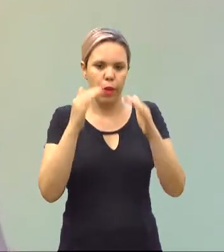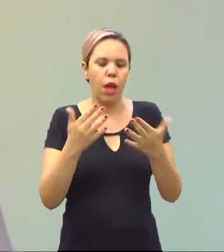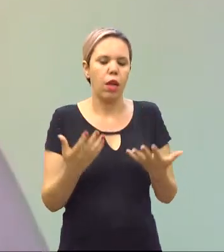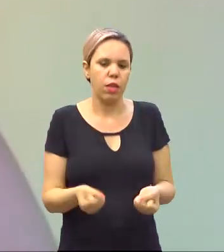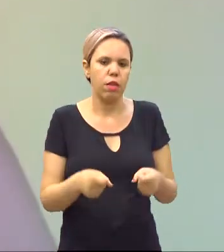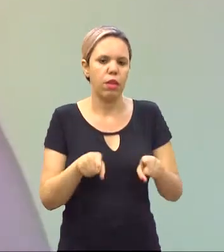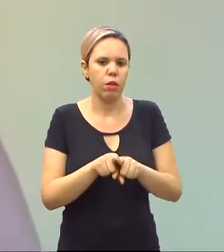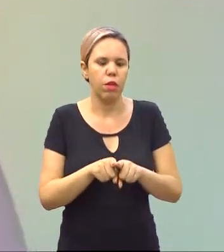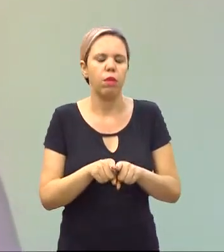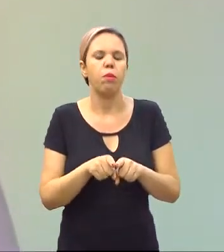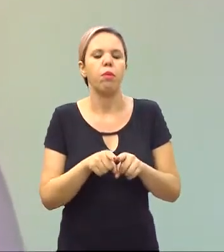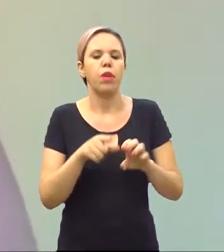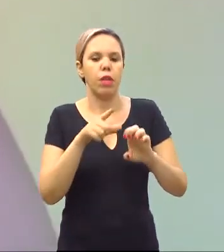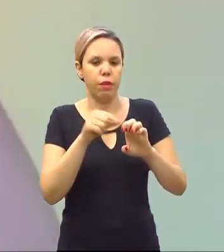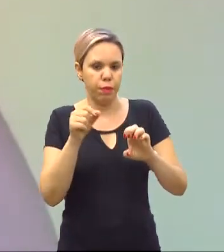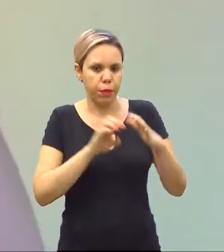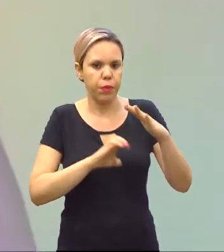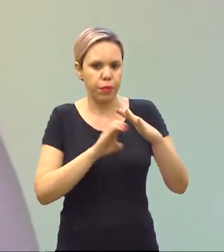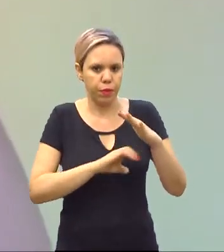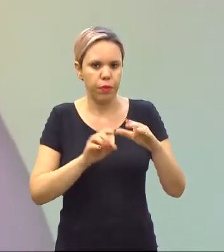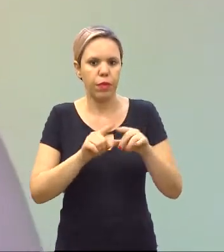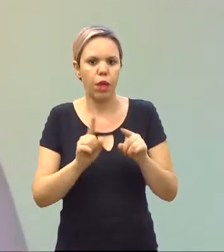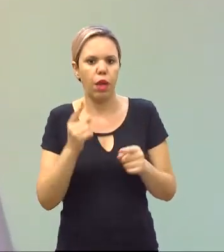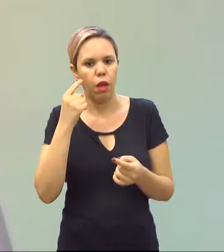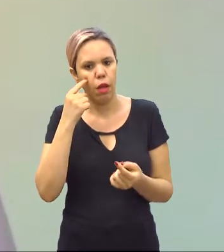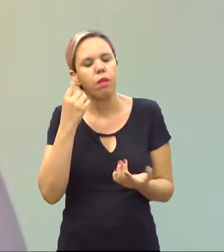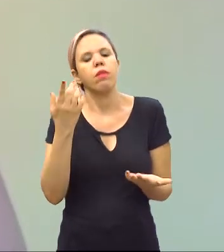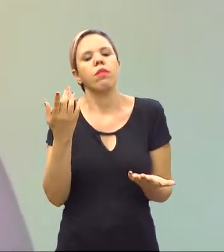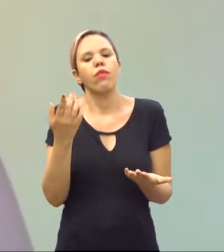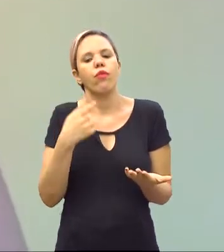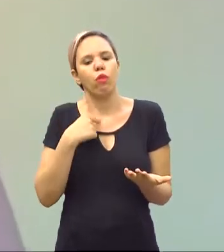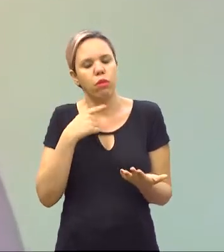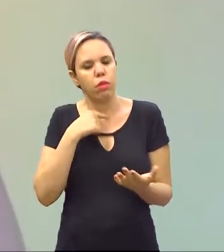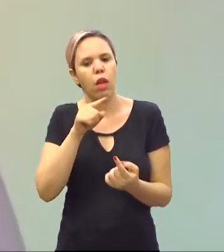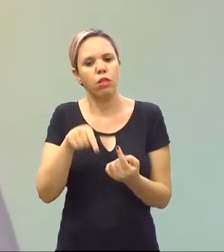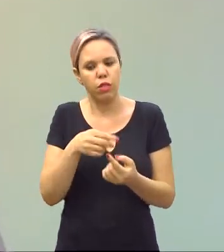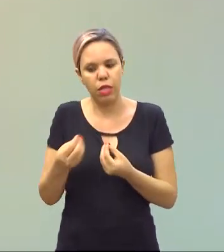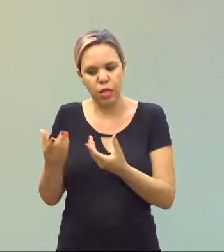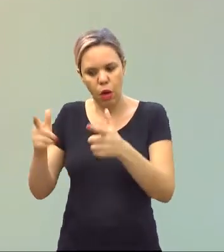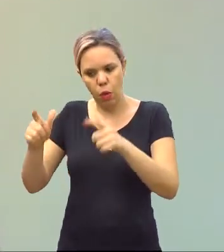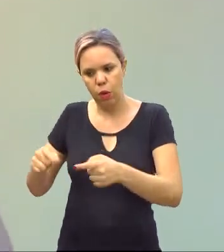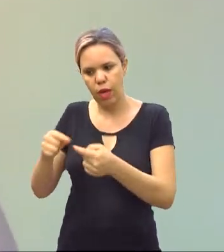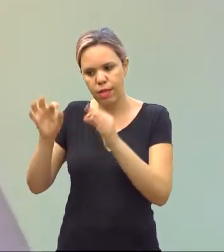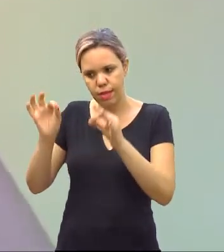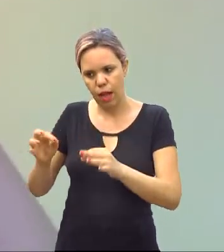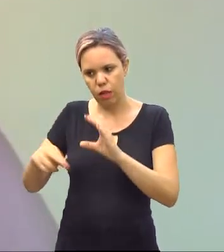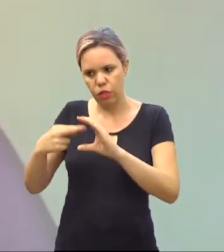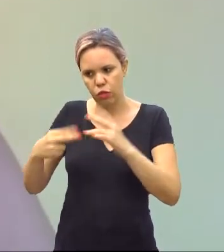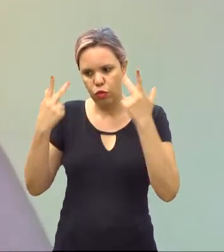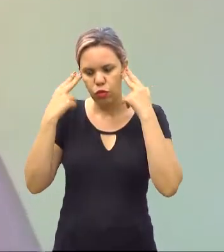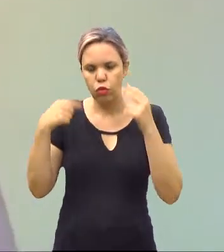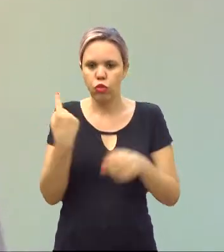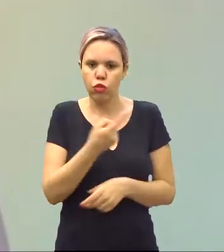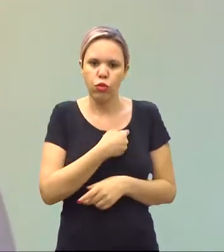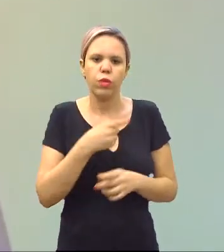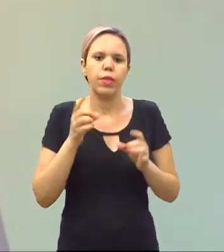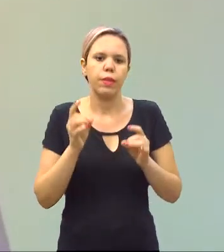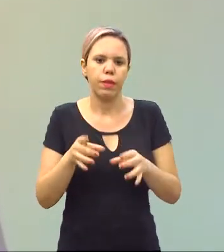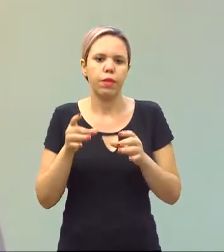que está interessado em destinar os seus resíduos orgânicos para o correto tratamento. E, além disso, também nós vendemos,